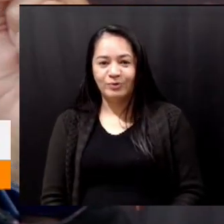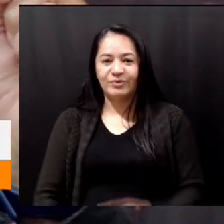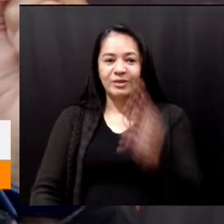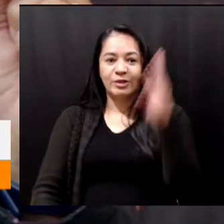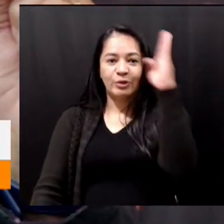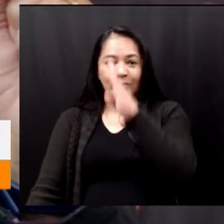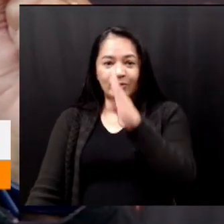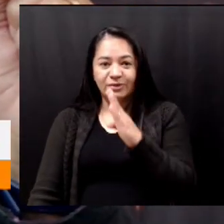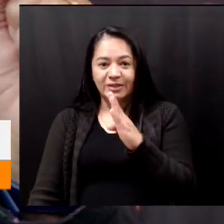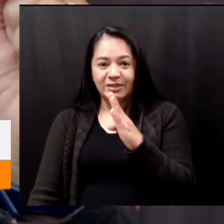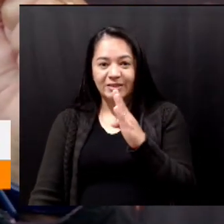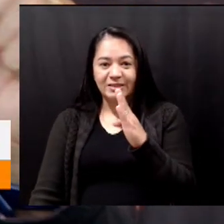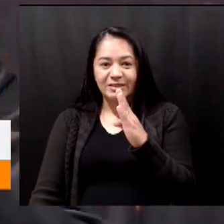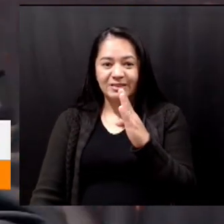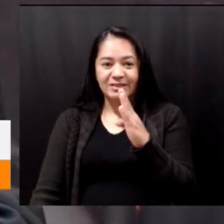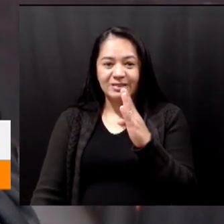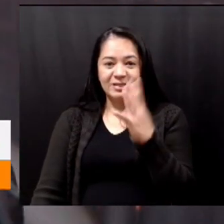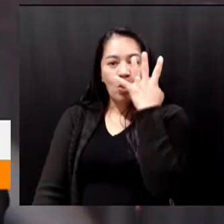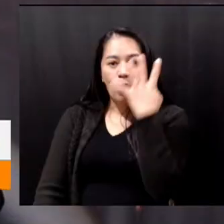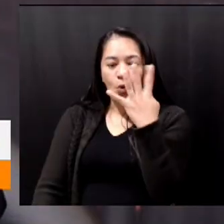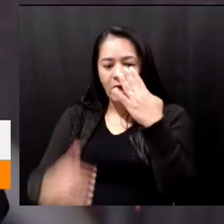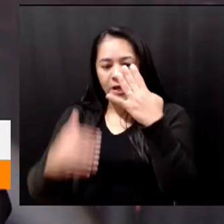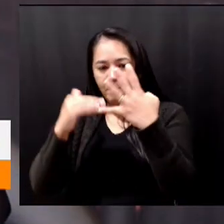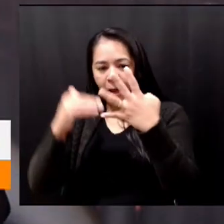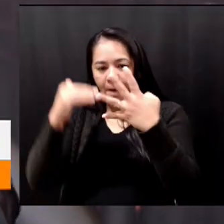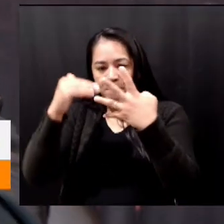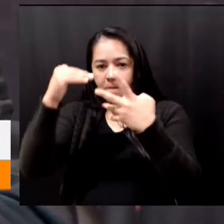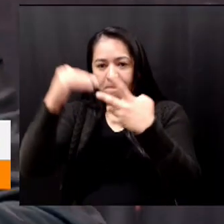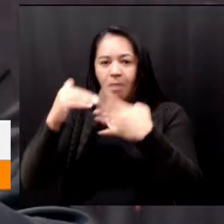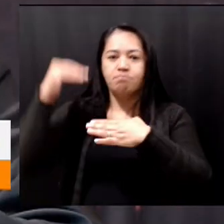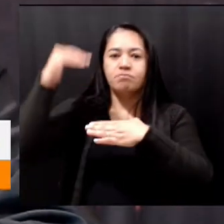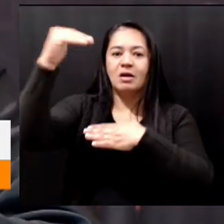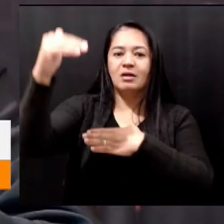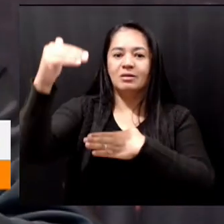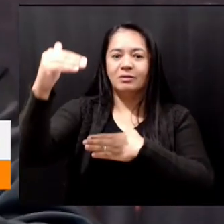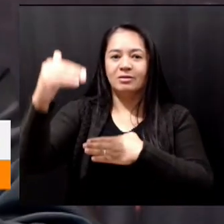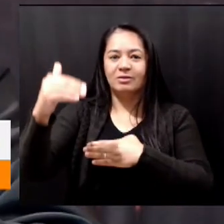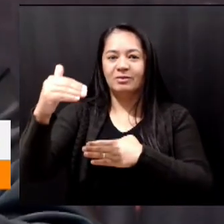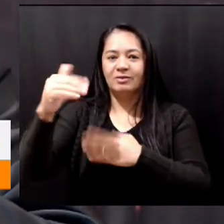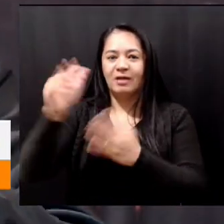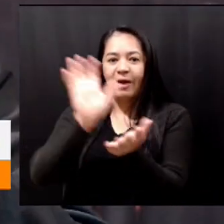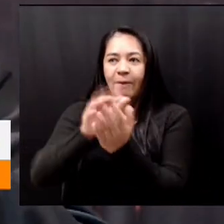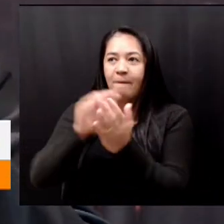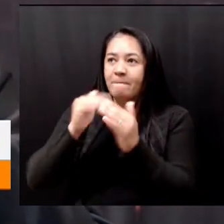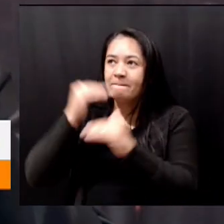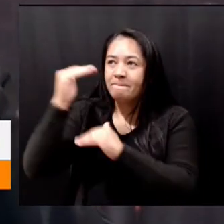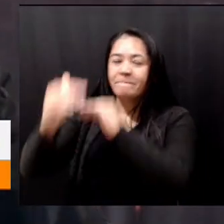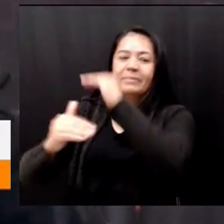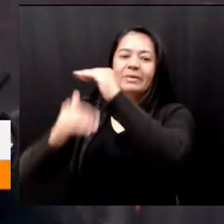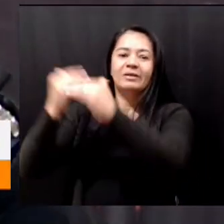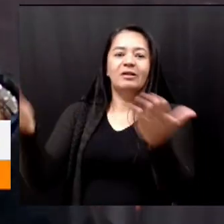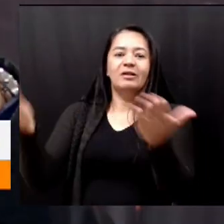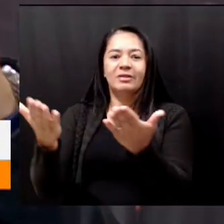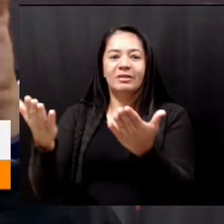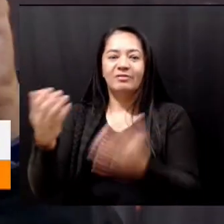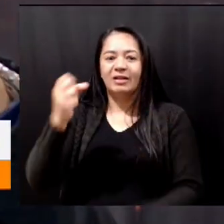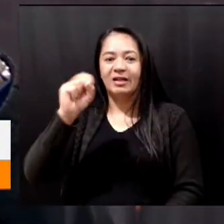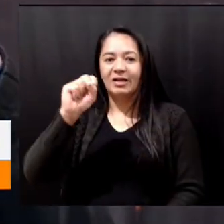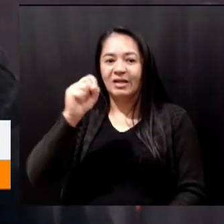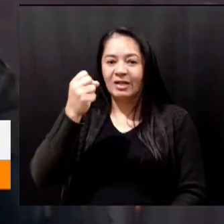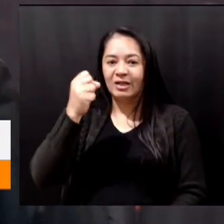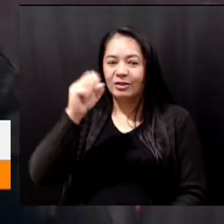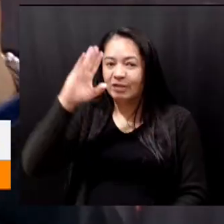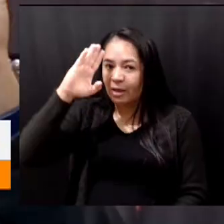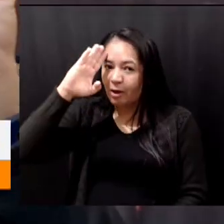subiu 4 posições. Passou o Recife e passa a ser a 8ª principal